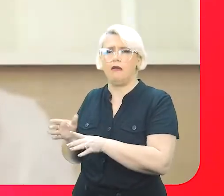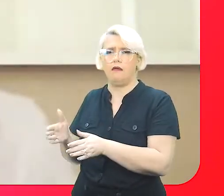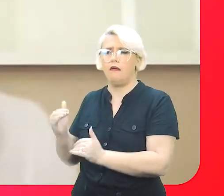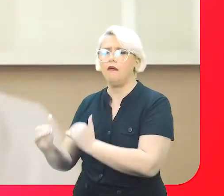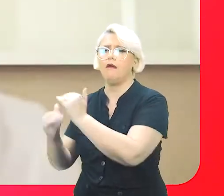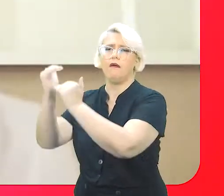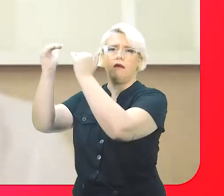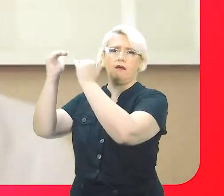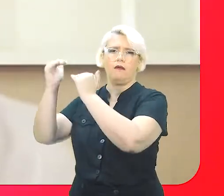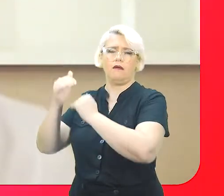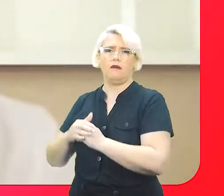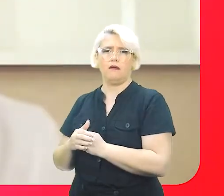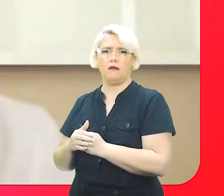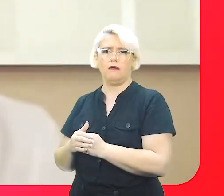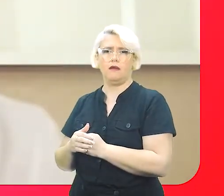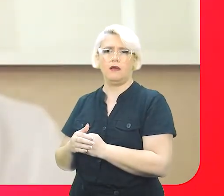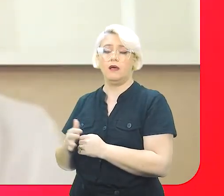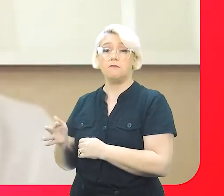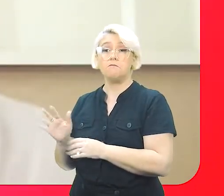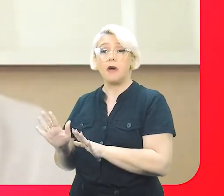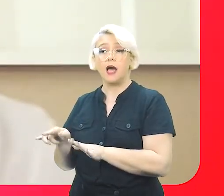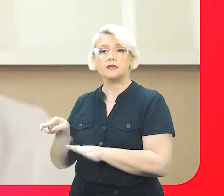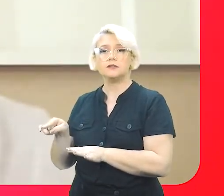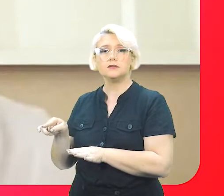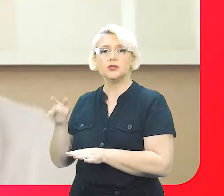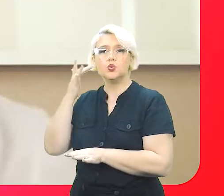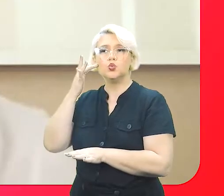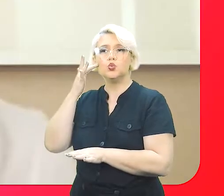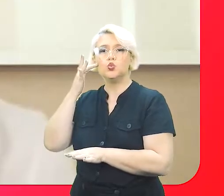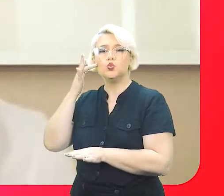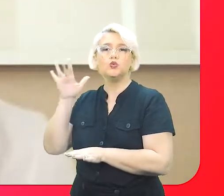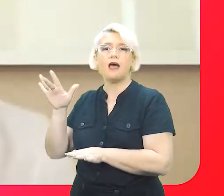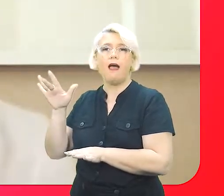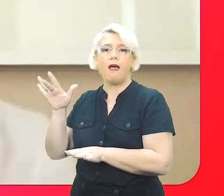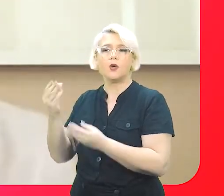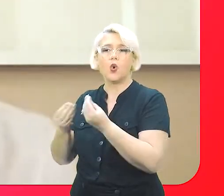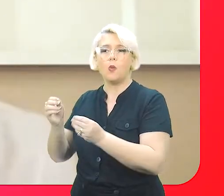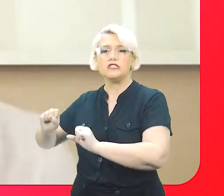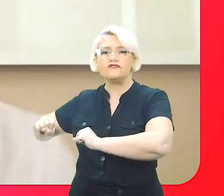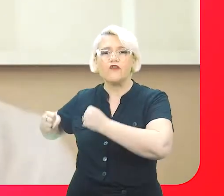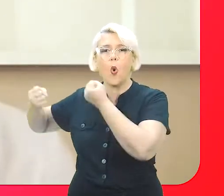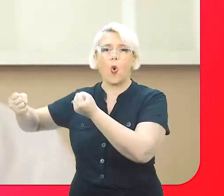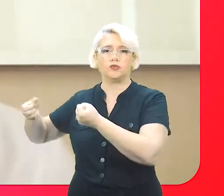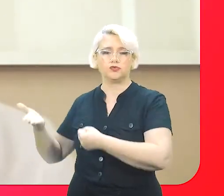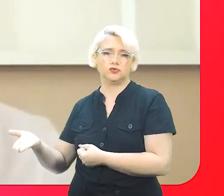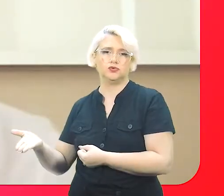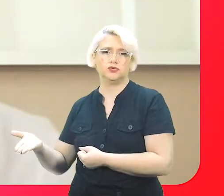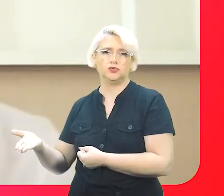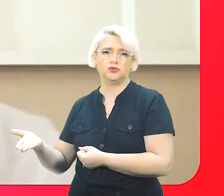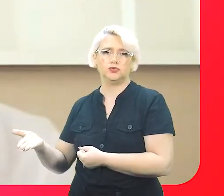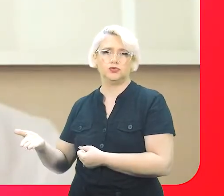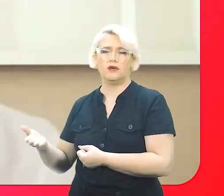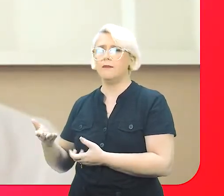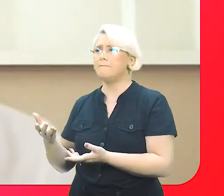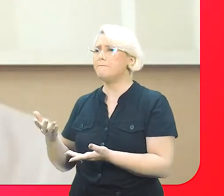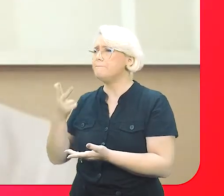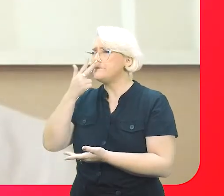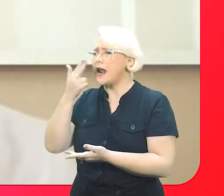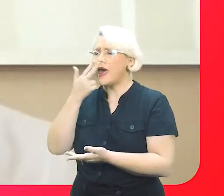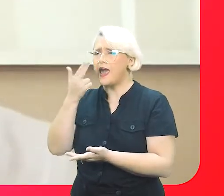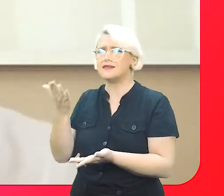e para o qual ela nunca envida esforços, ela faz a coisa